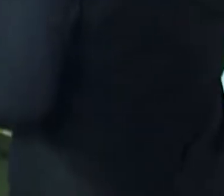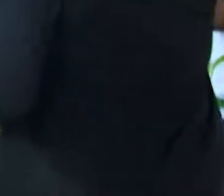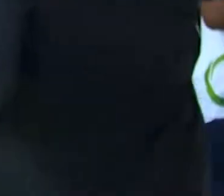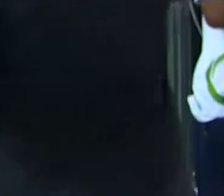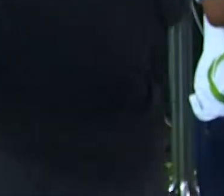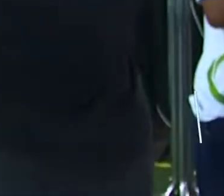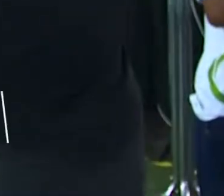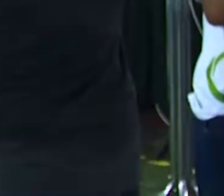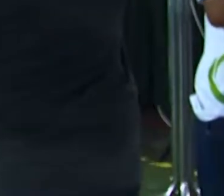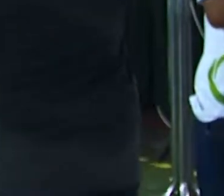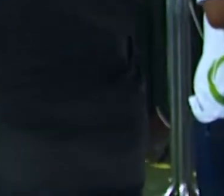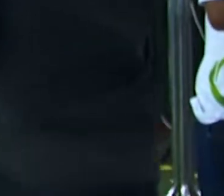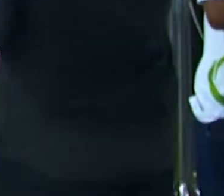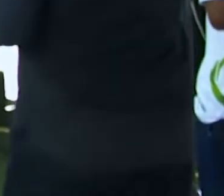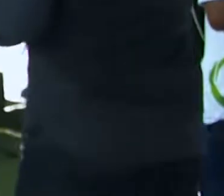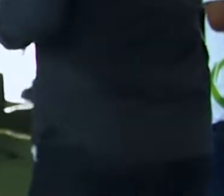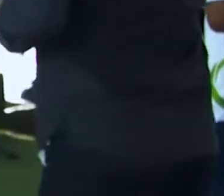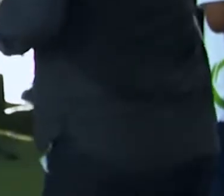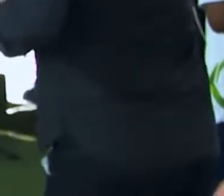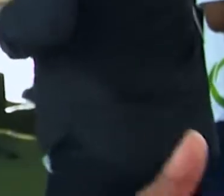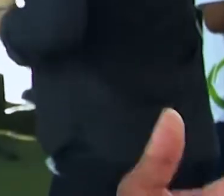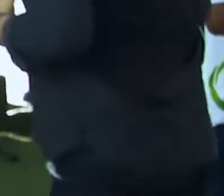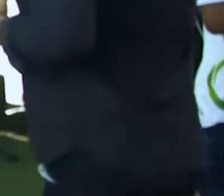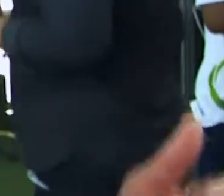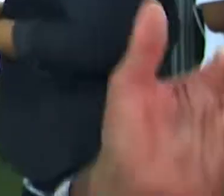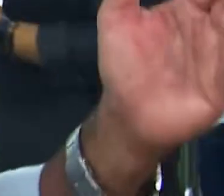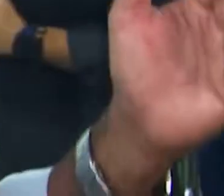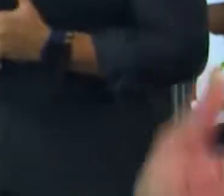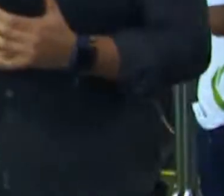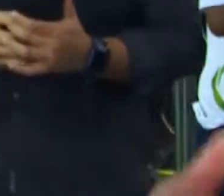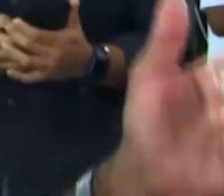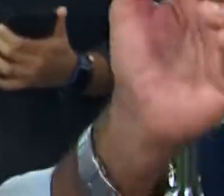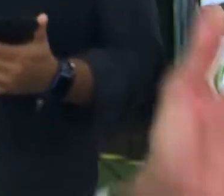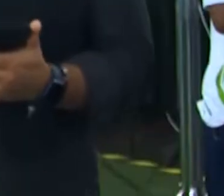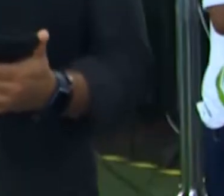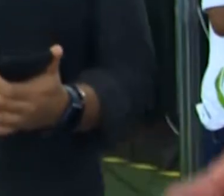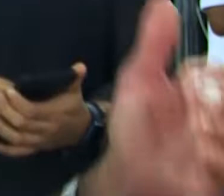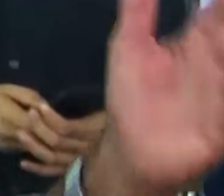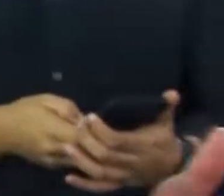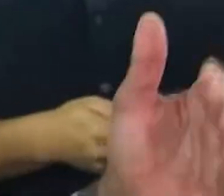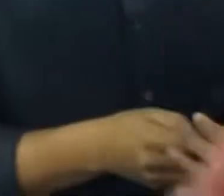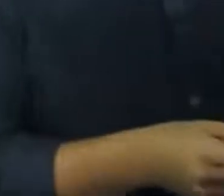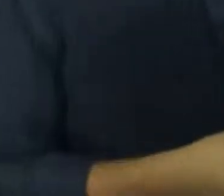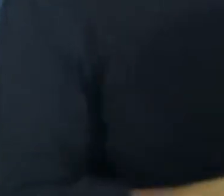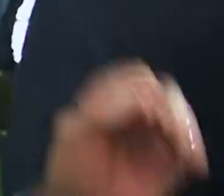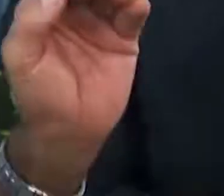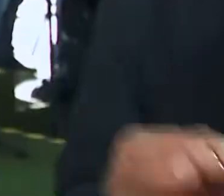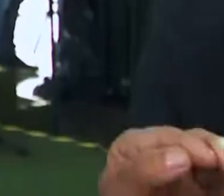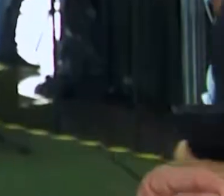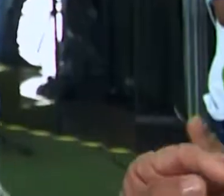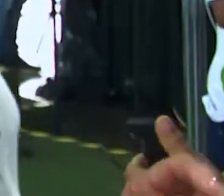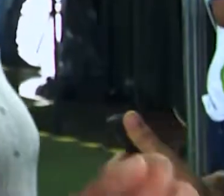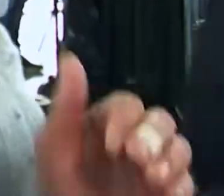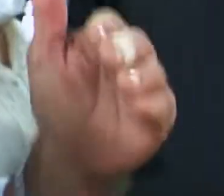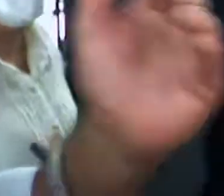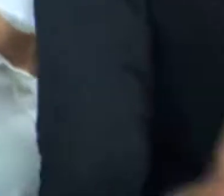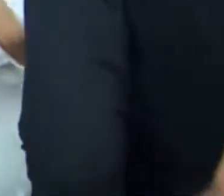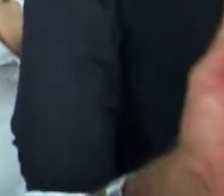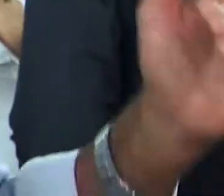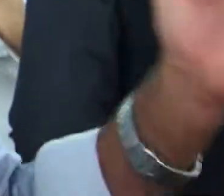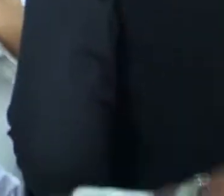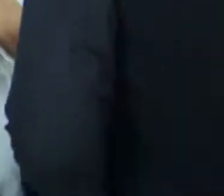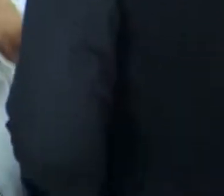240 mil imóveis e nós já titulamos mais de 114 mil imóveis rurais titulados,